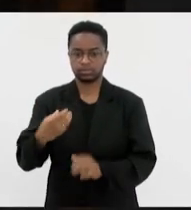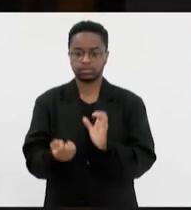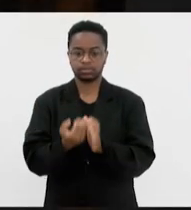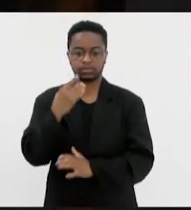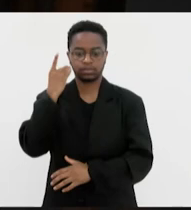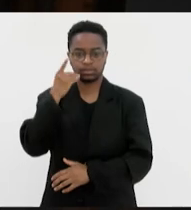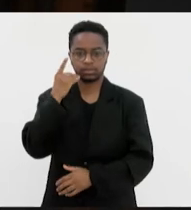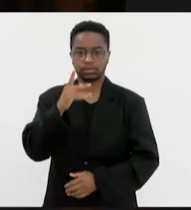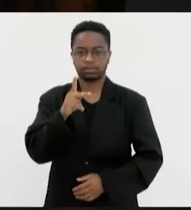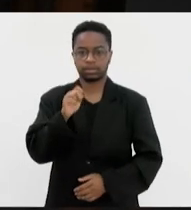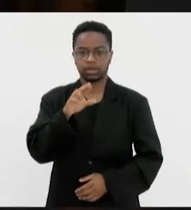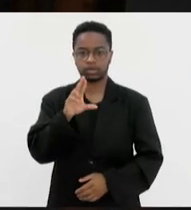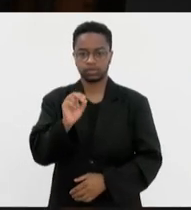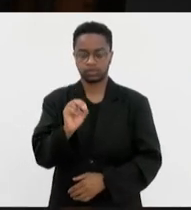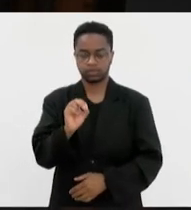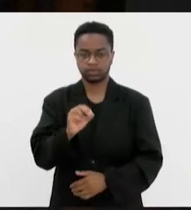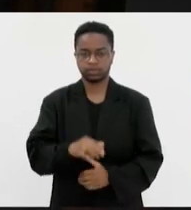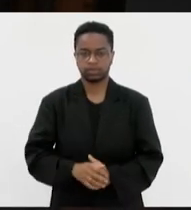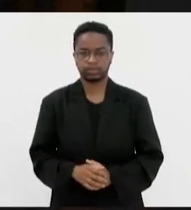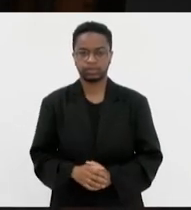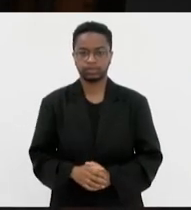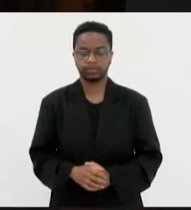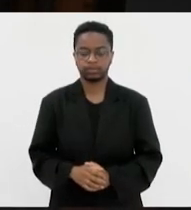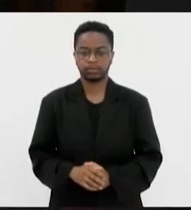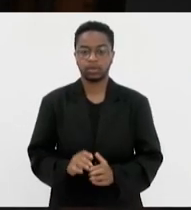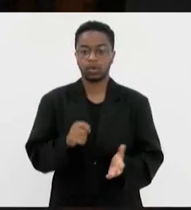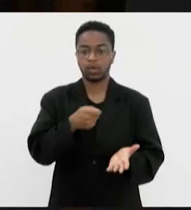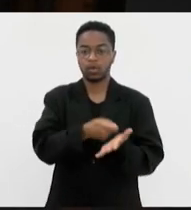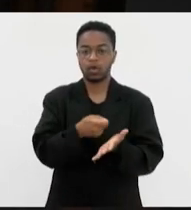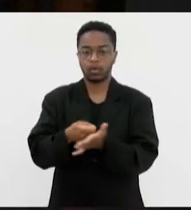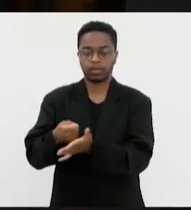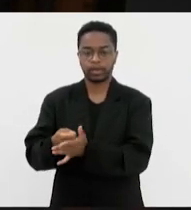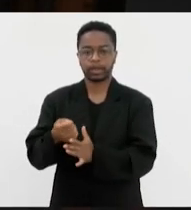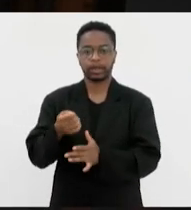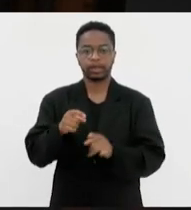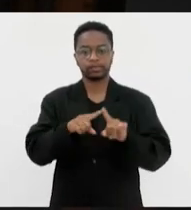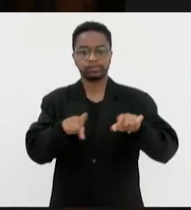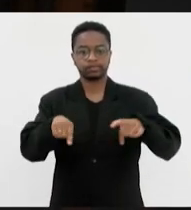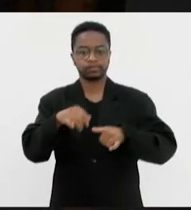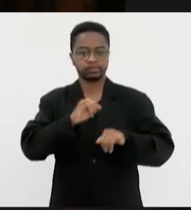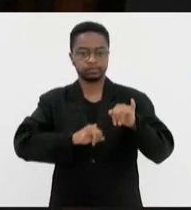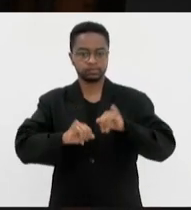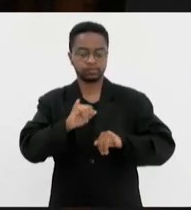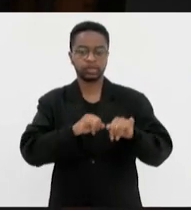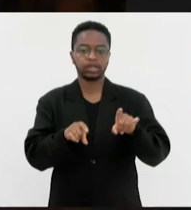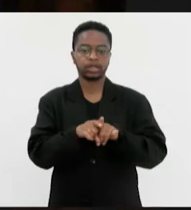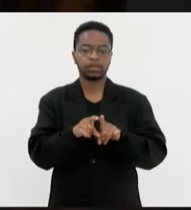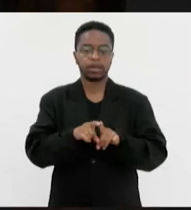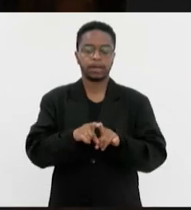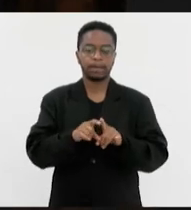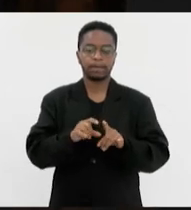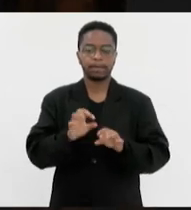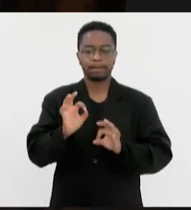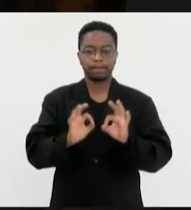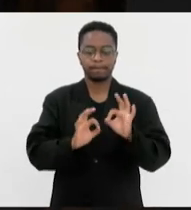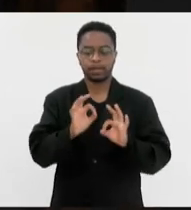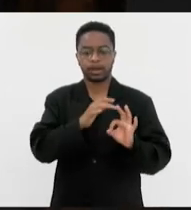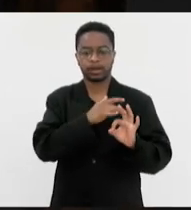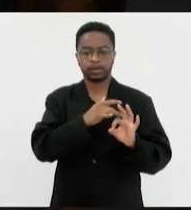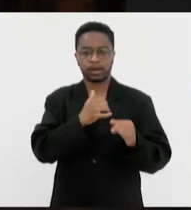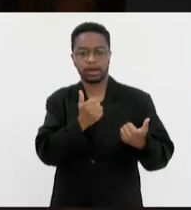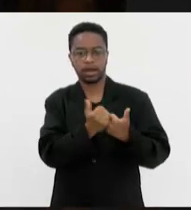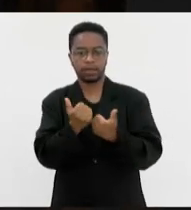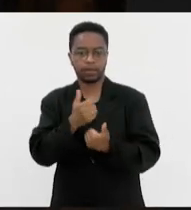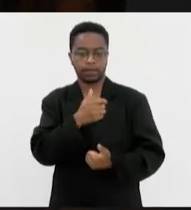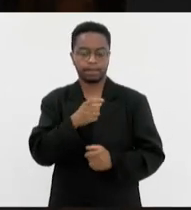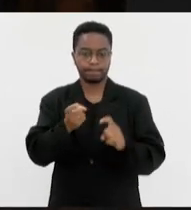do deputado Pedro Ricardo, que obriga os laboratórios, planos de assistência médica e demais estabelecimentos de saúde que